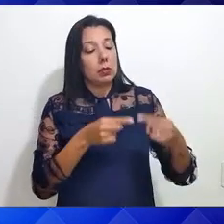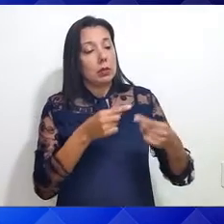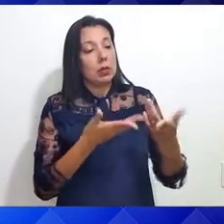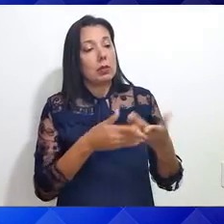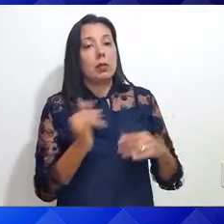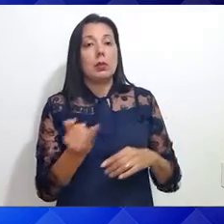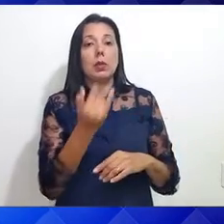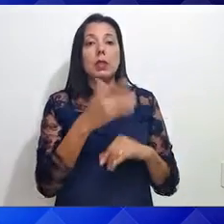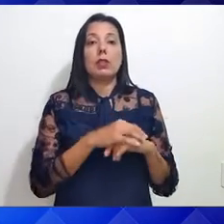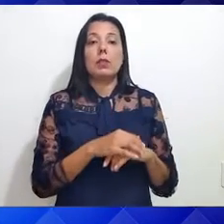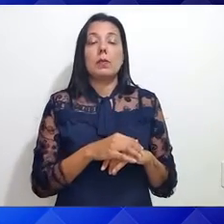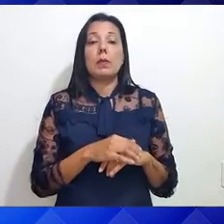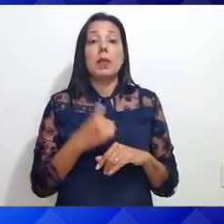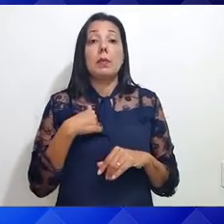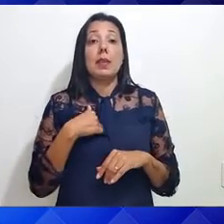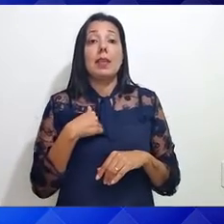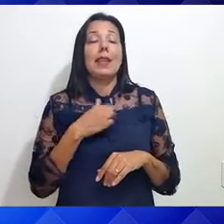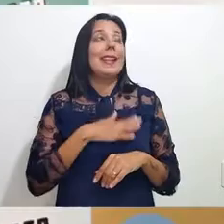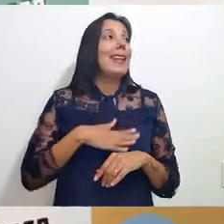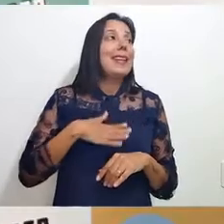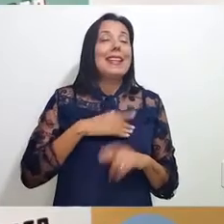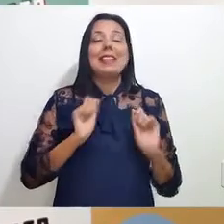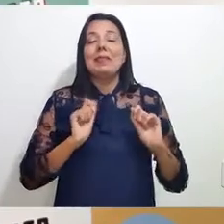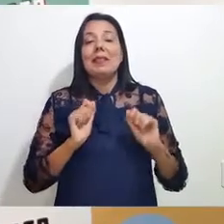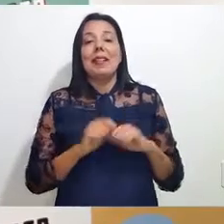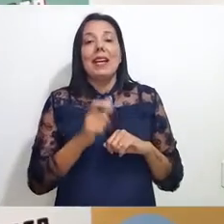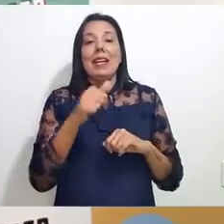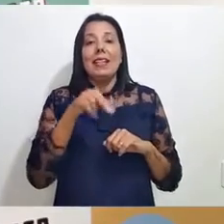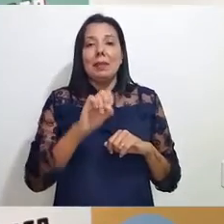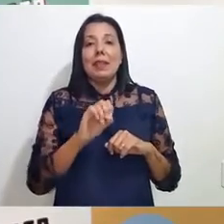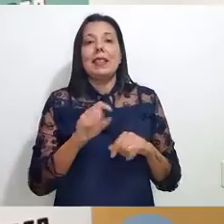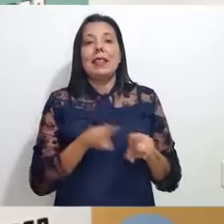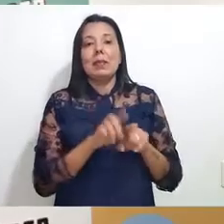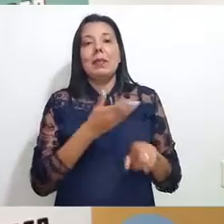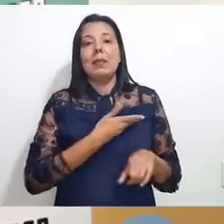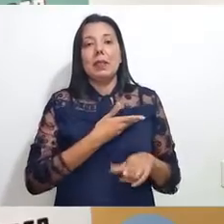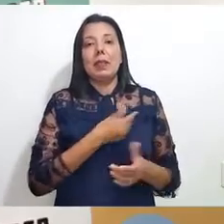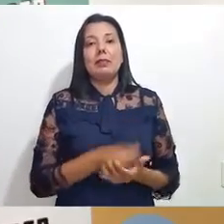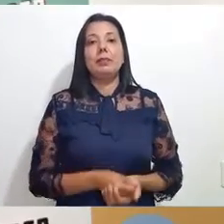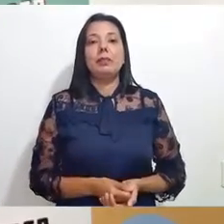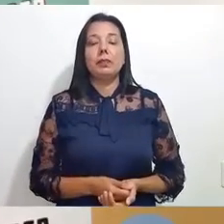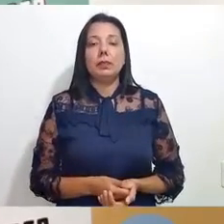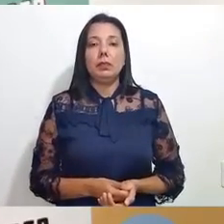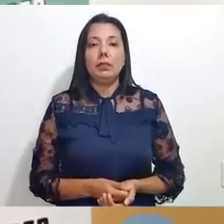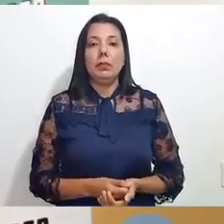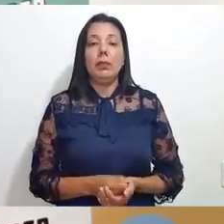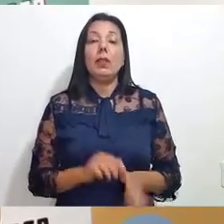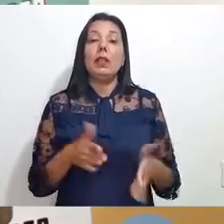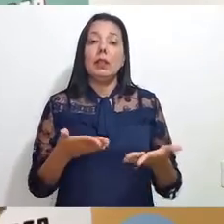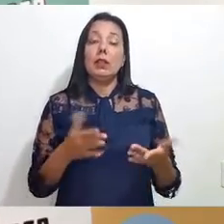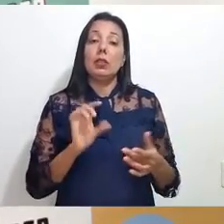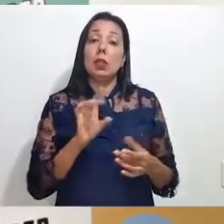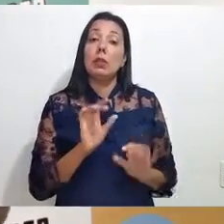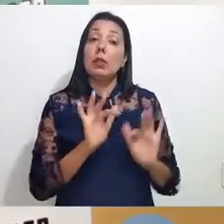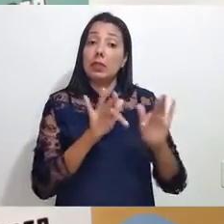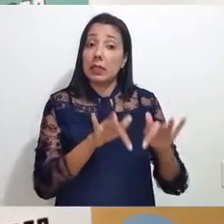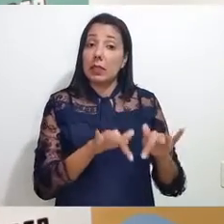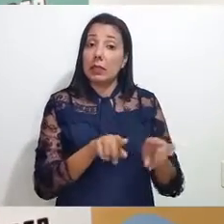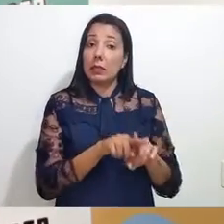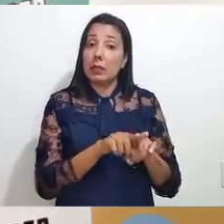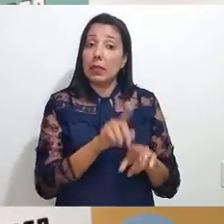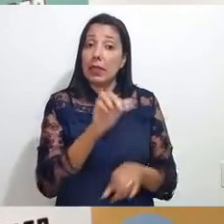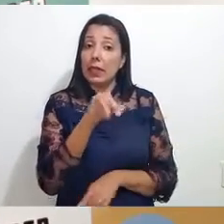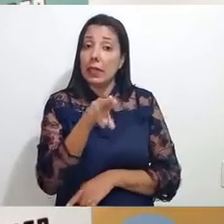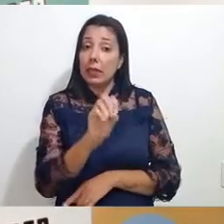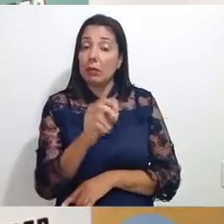adolescentes. E um corpo de vereadores fazendo lei inconstitucional. Ainda bem que o STF foi lá e derrubou por